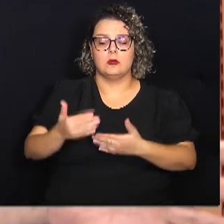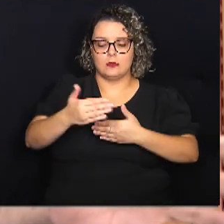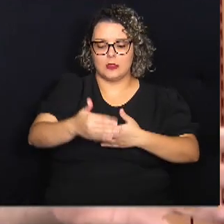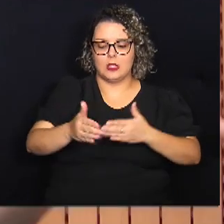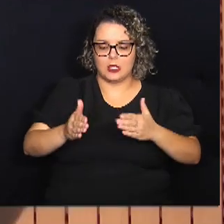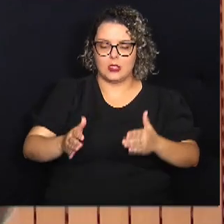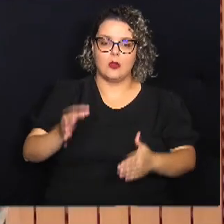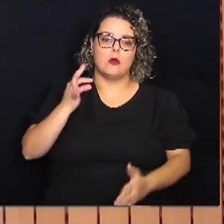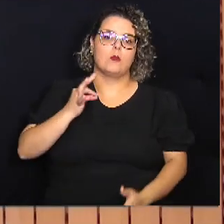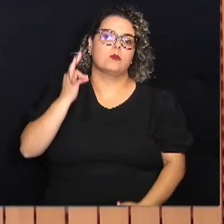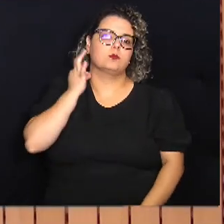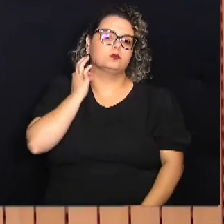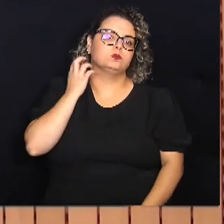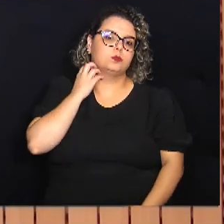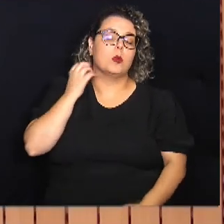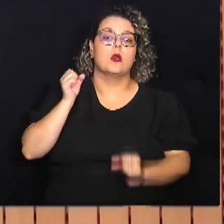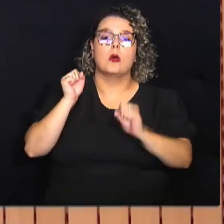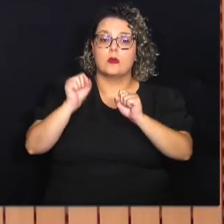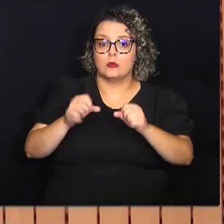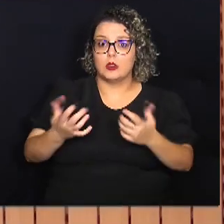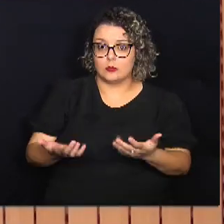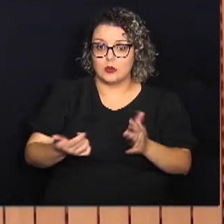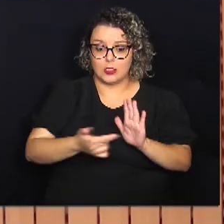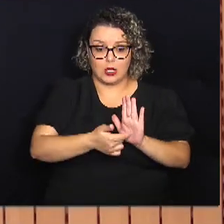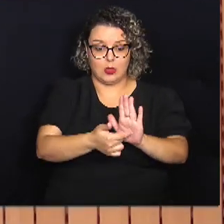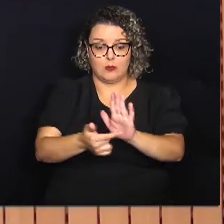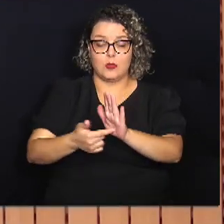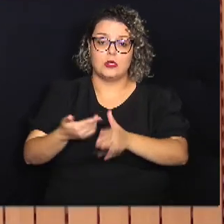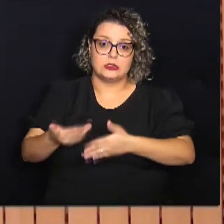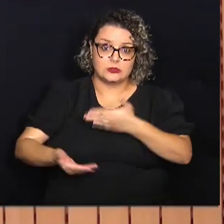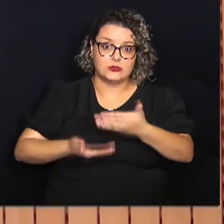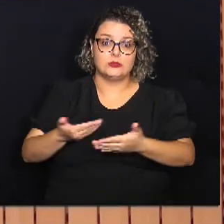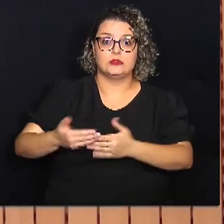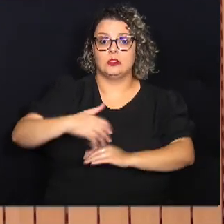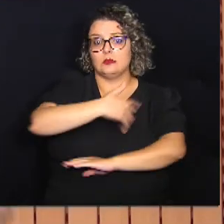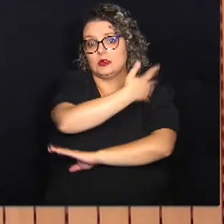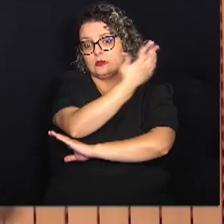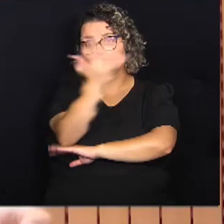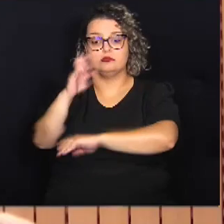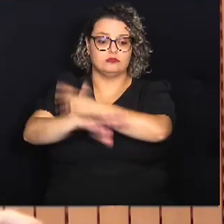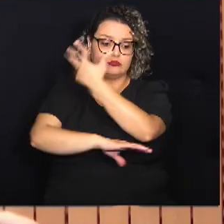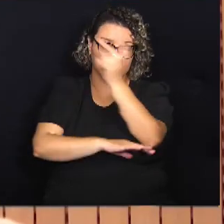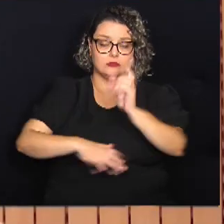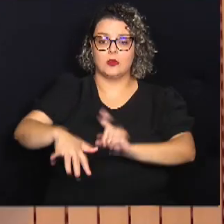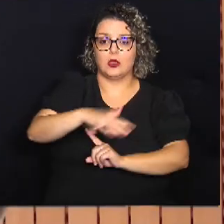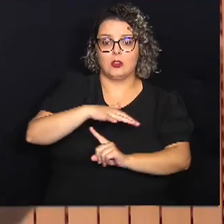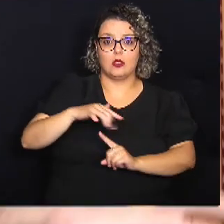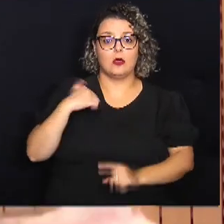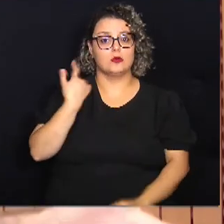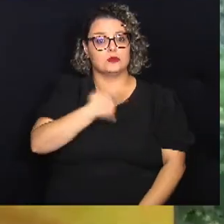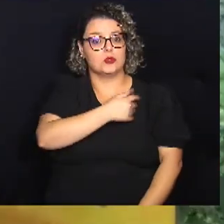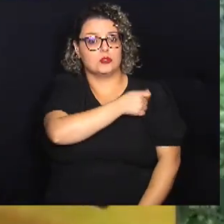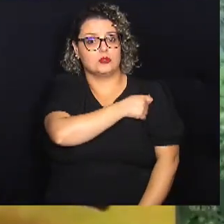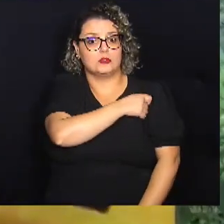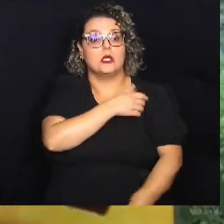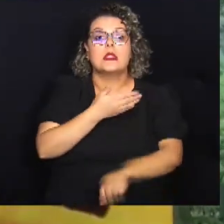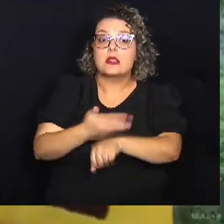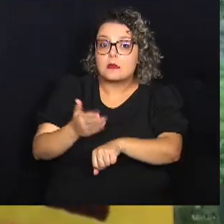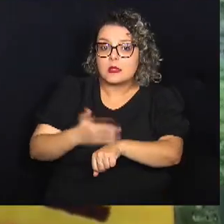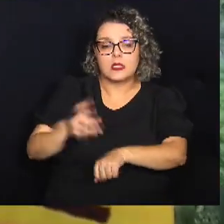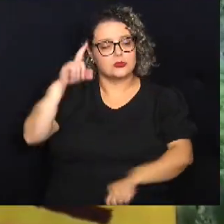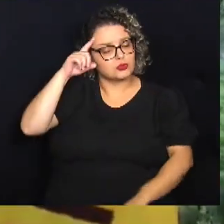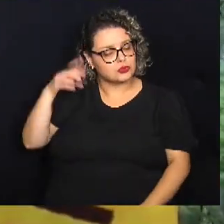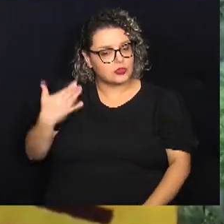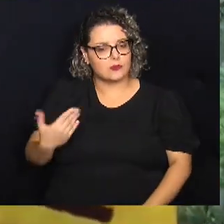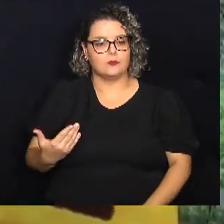abelha para poder mostrar o serviço ambiental da polinização aos nossos alunos, na prática. Para quebrar